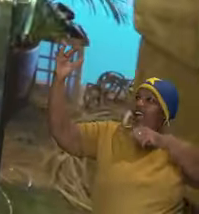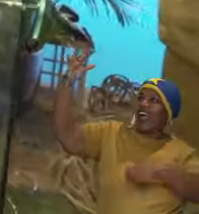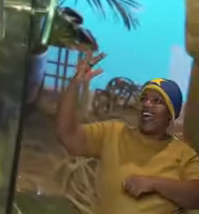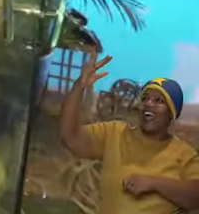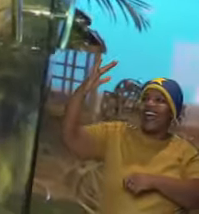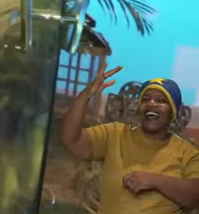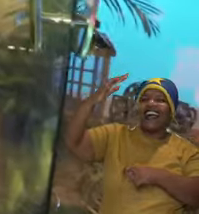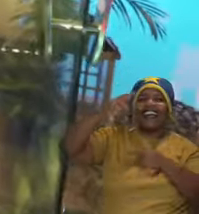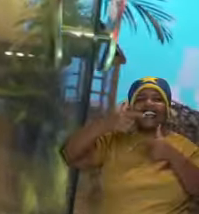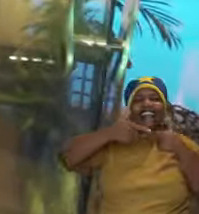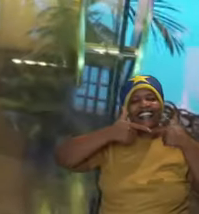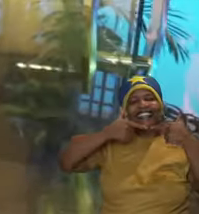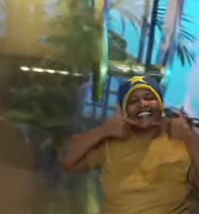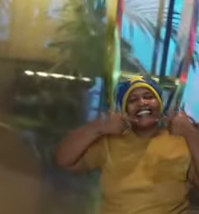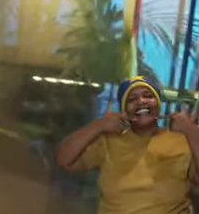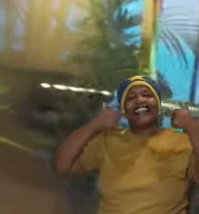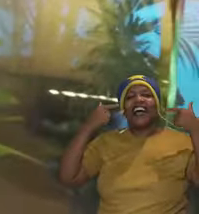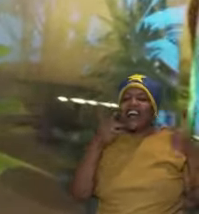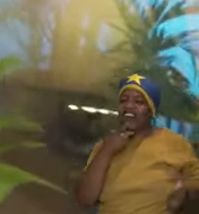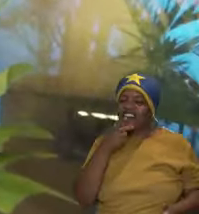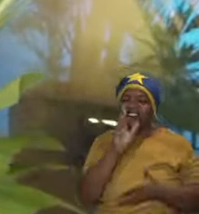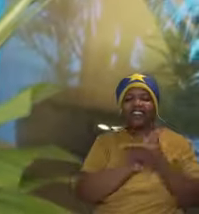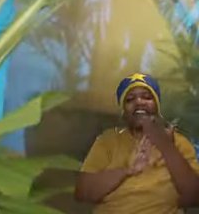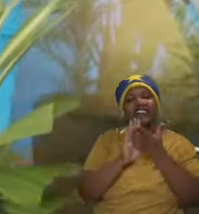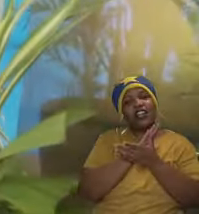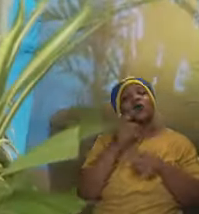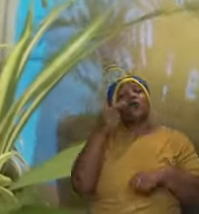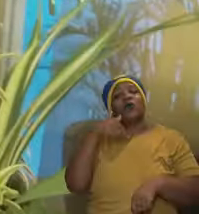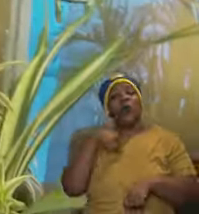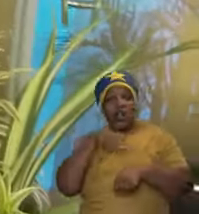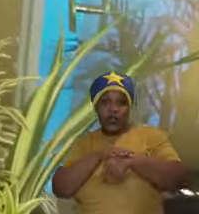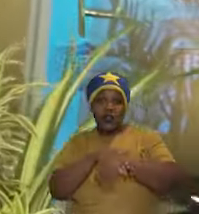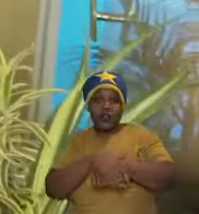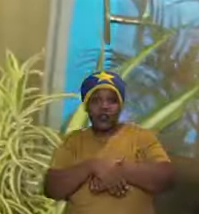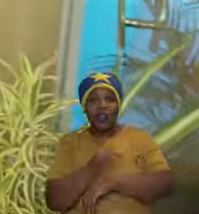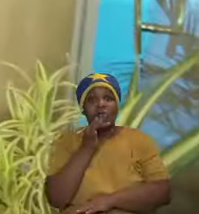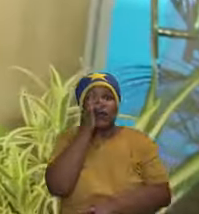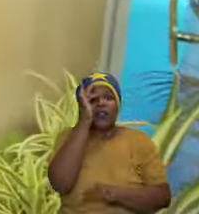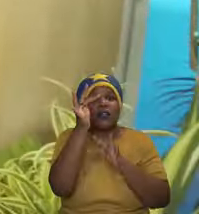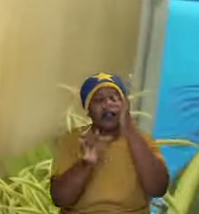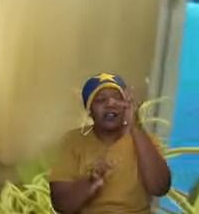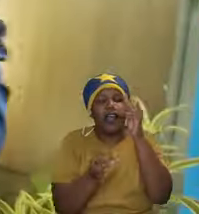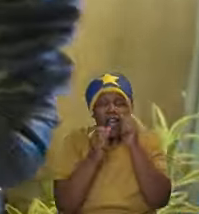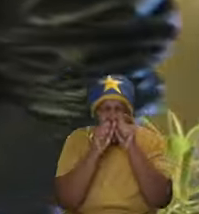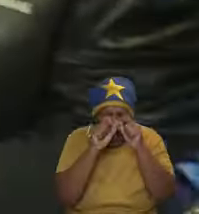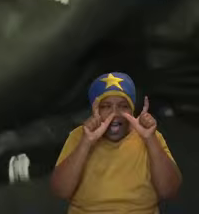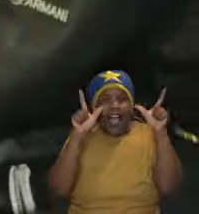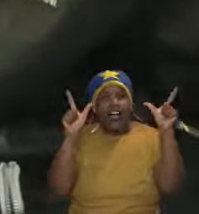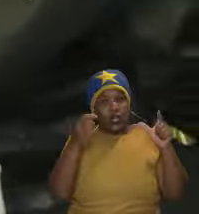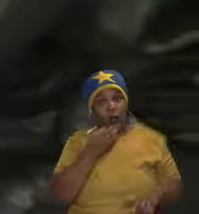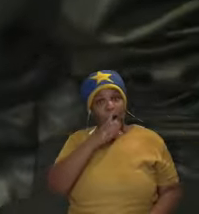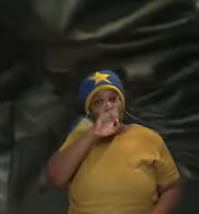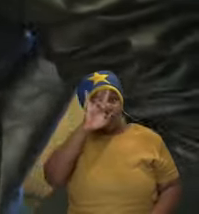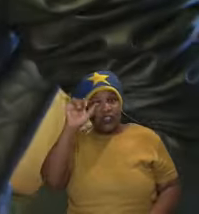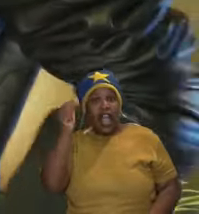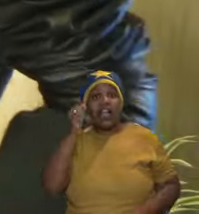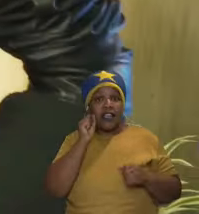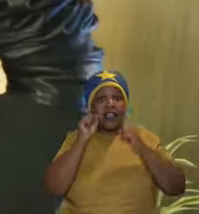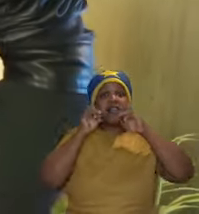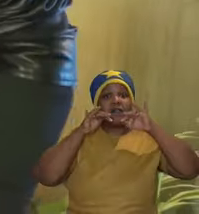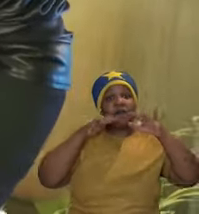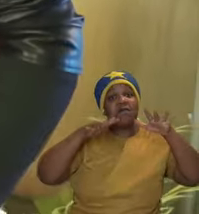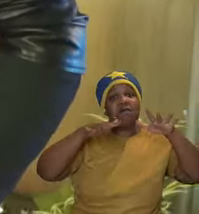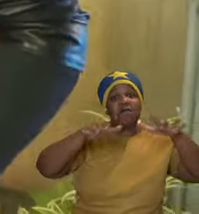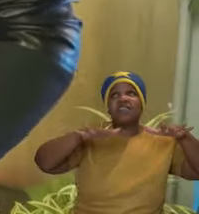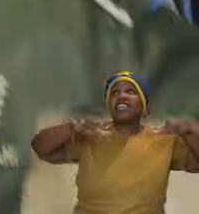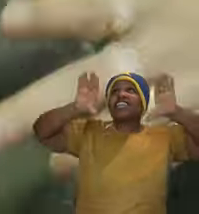da mina que olha e não diz nada. Mais uma noite floresceu pra quem acorda um bom dia. Seremos abençoados por